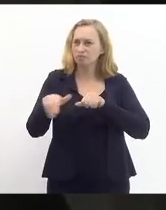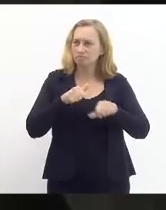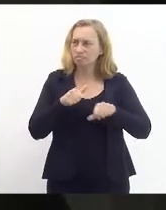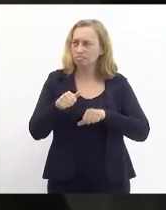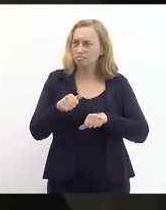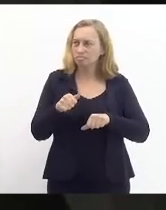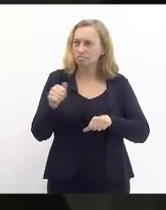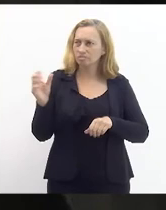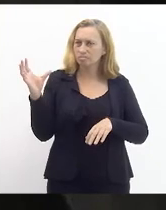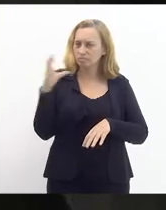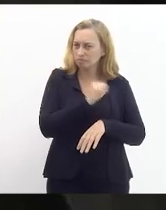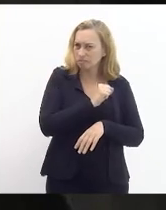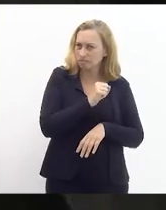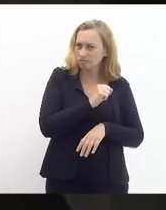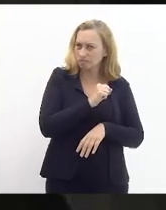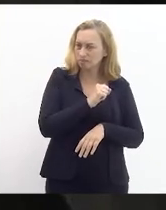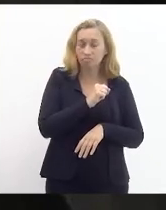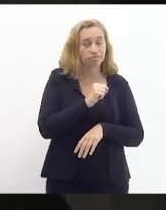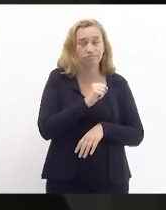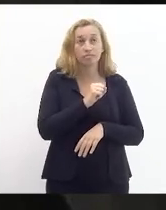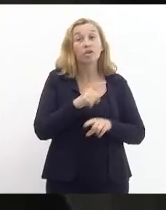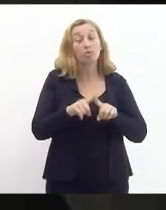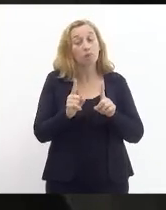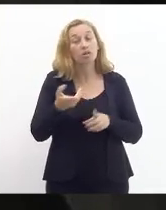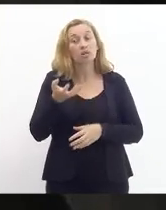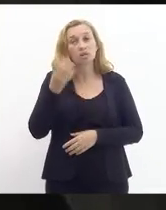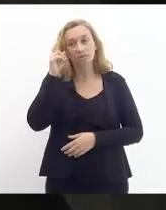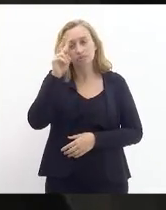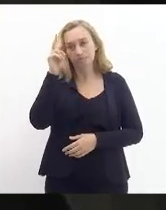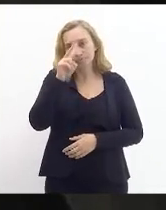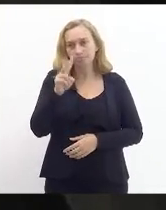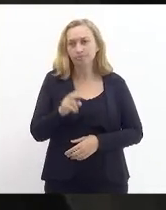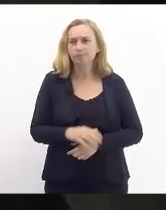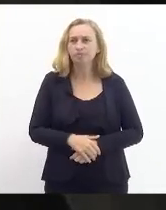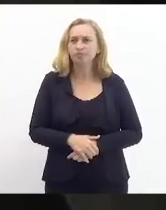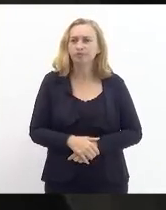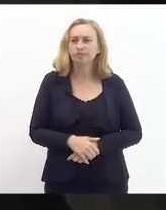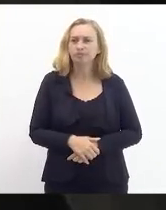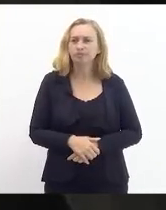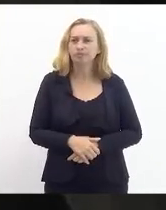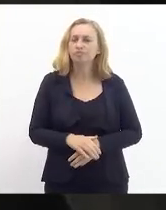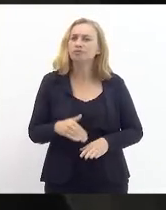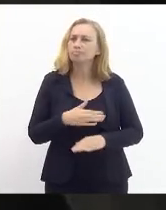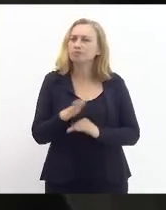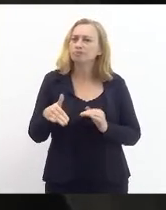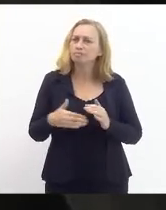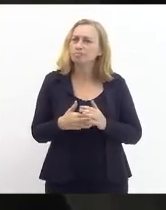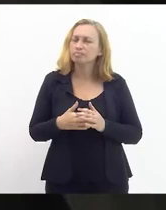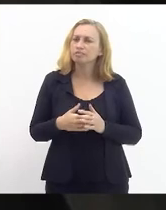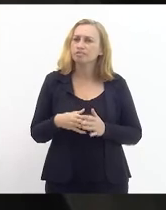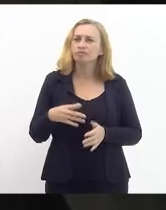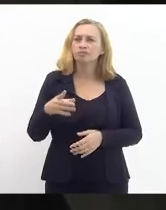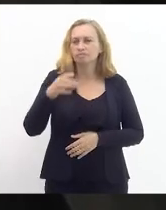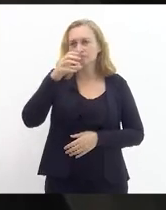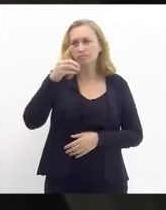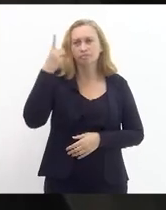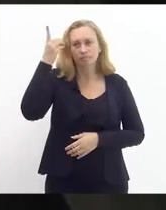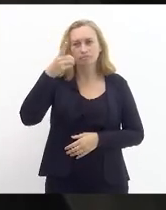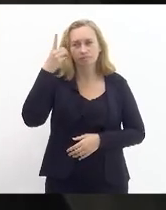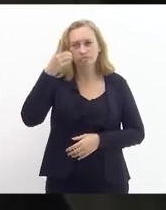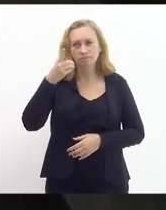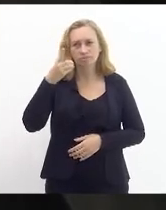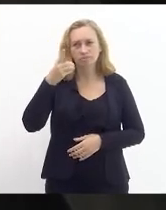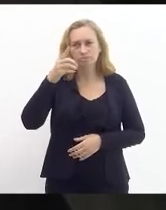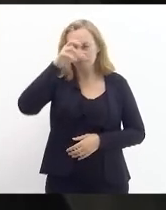assim 7886 uma pessoa de uma vez mas eu quero lembrar que são ao todo Deputado a tia Ju